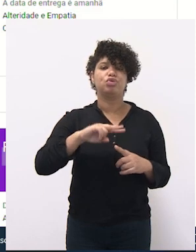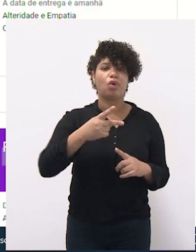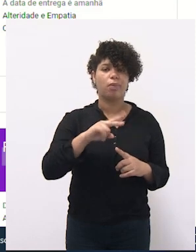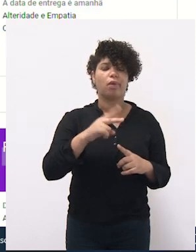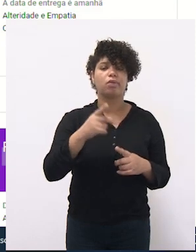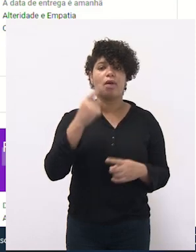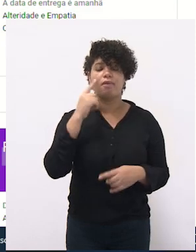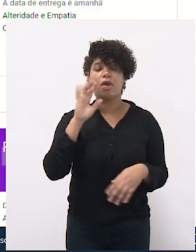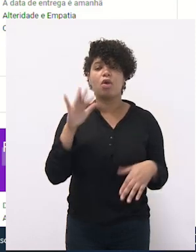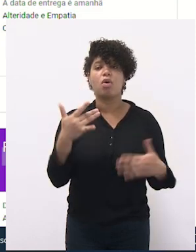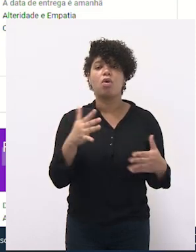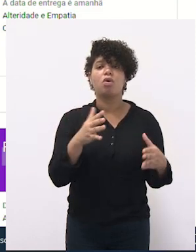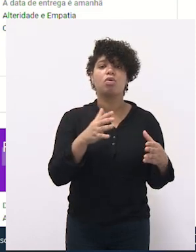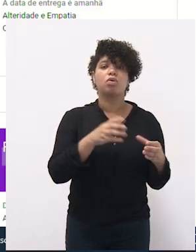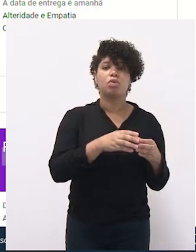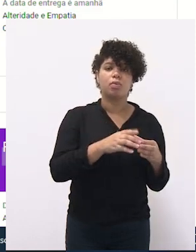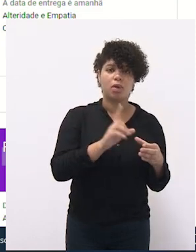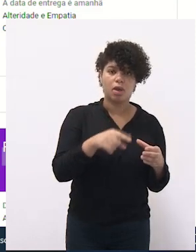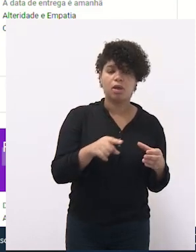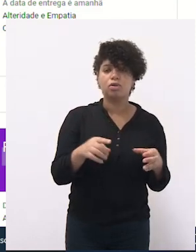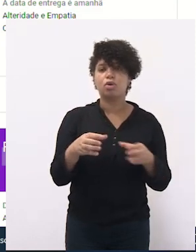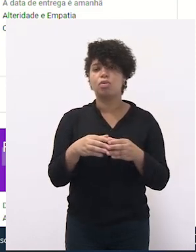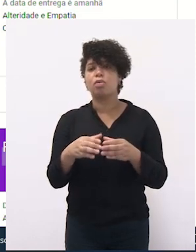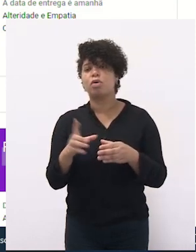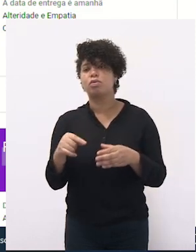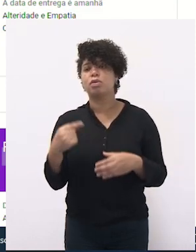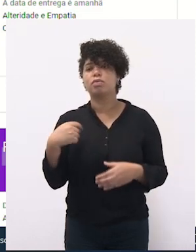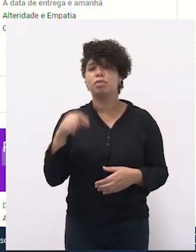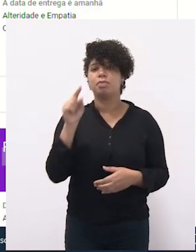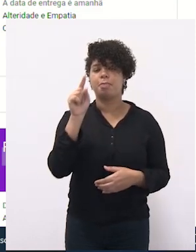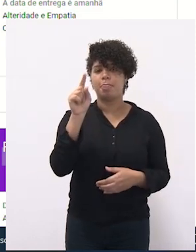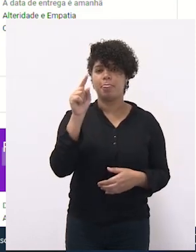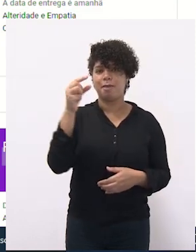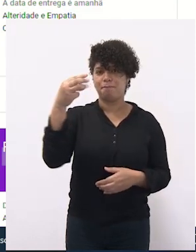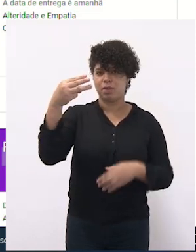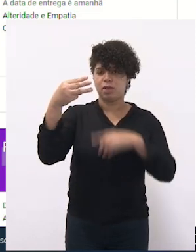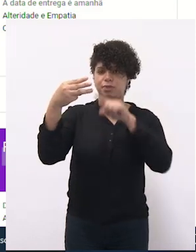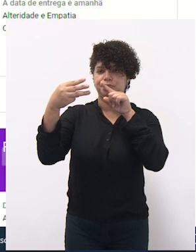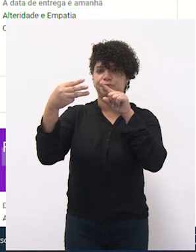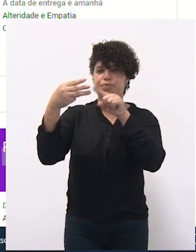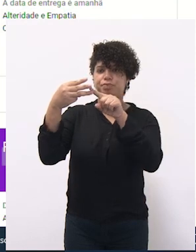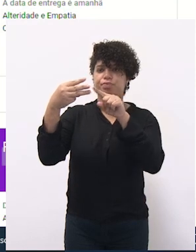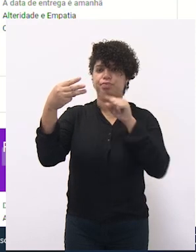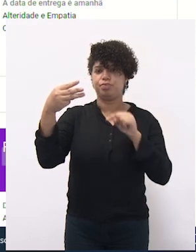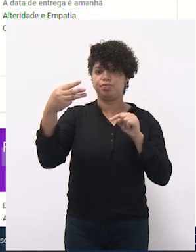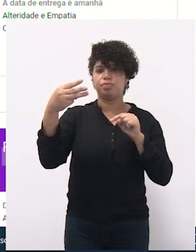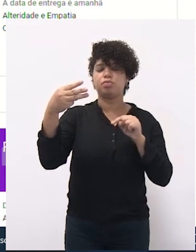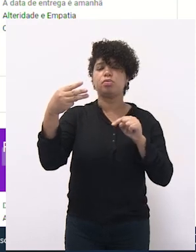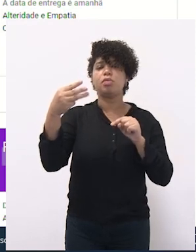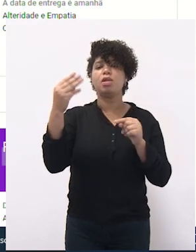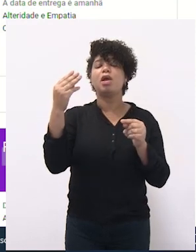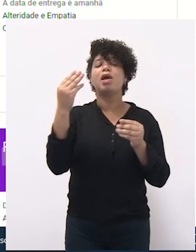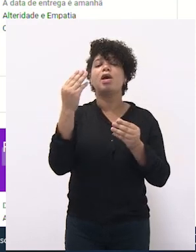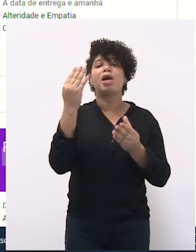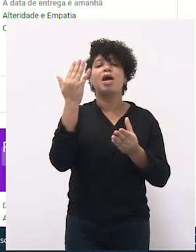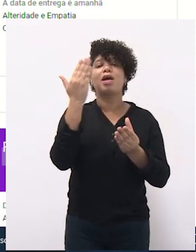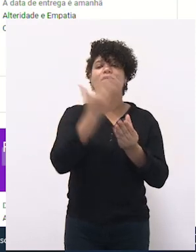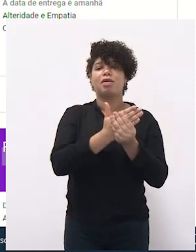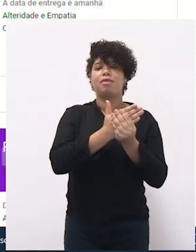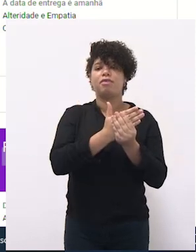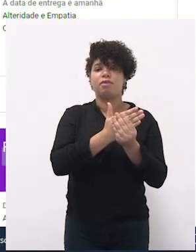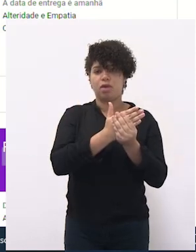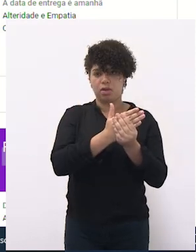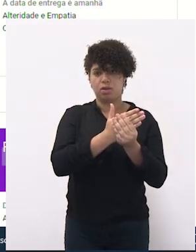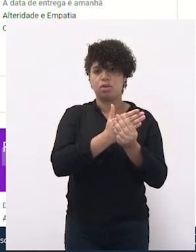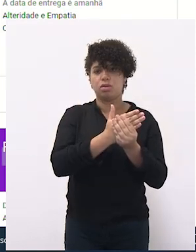turma que é e qual não é. Então você vem nos 3 pontinhos aqui em cima e você vem em arquivar. Você vai arquivar